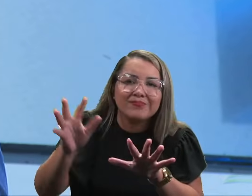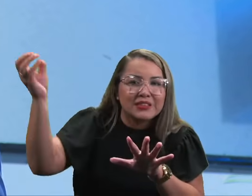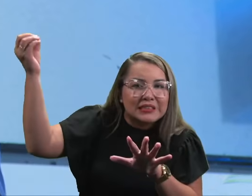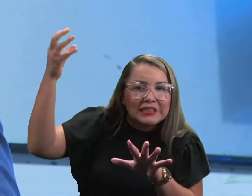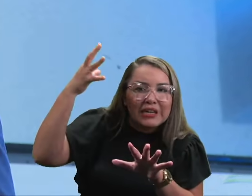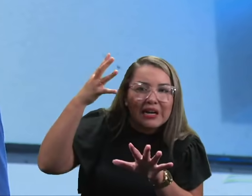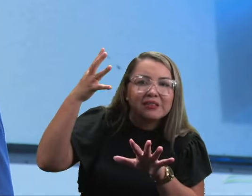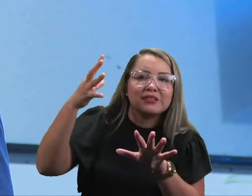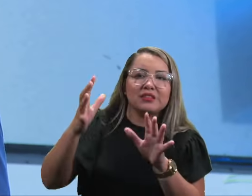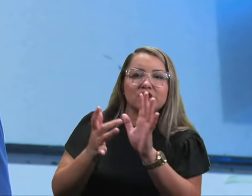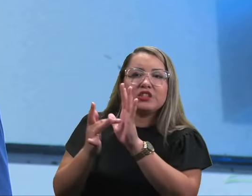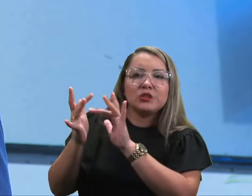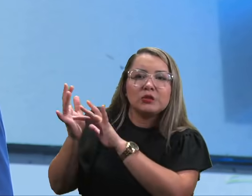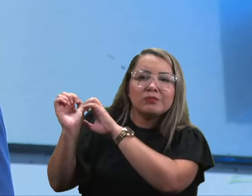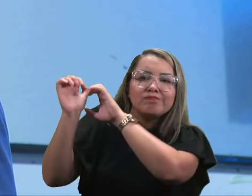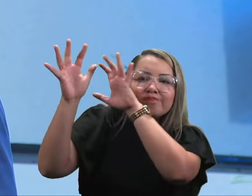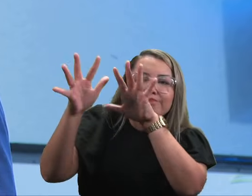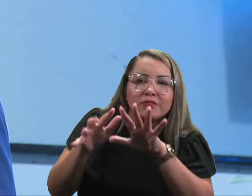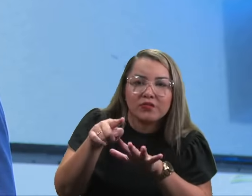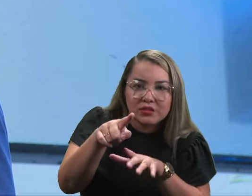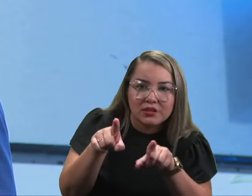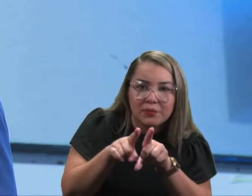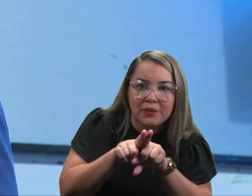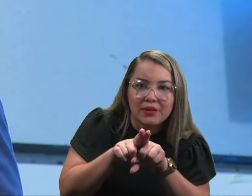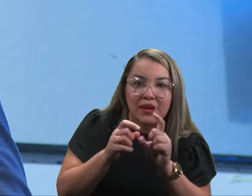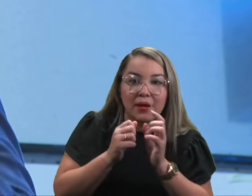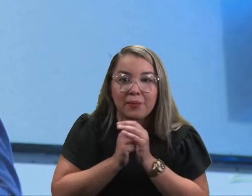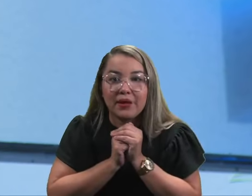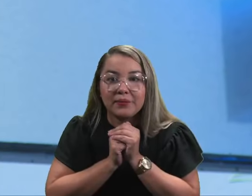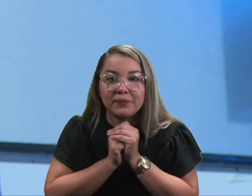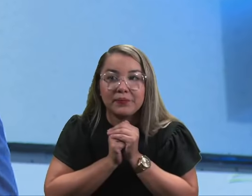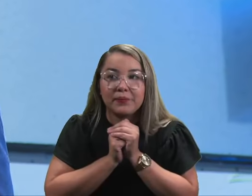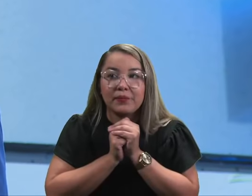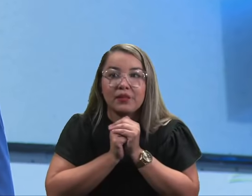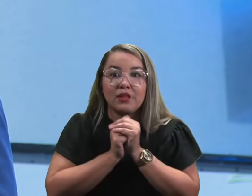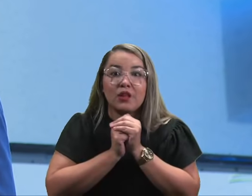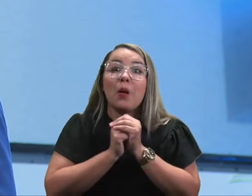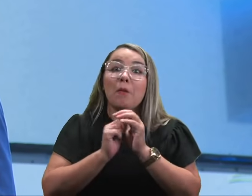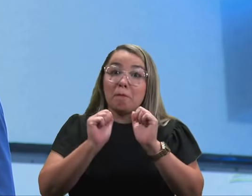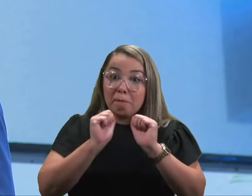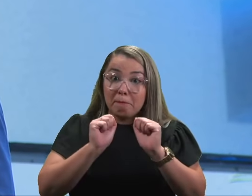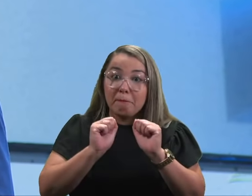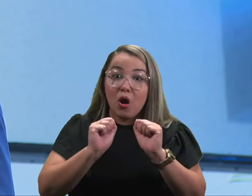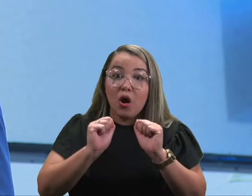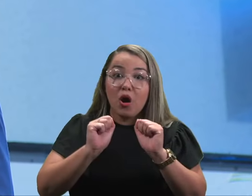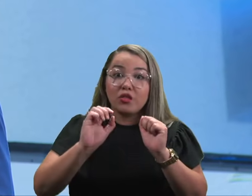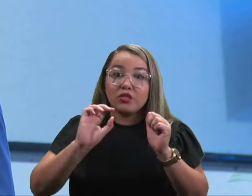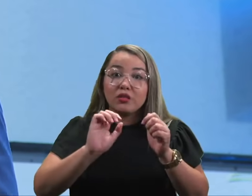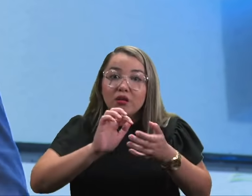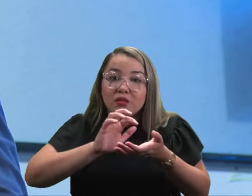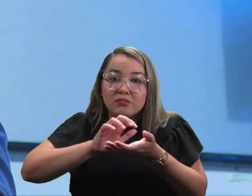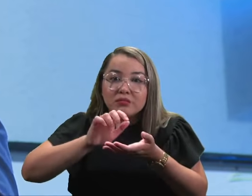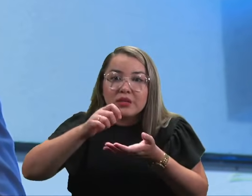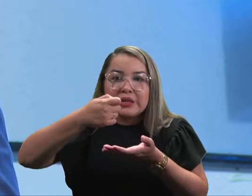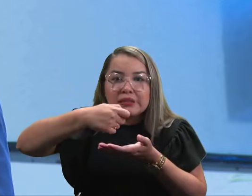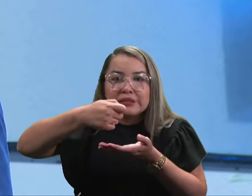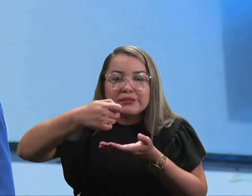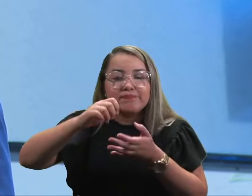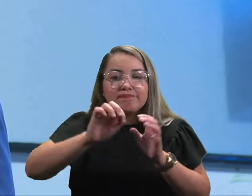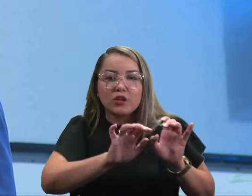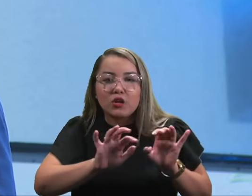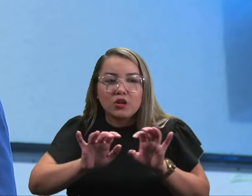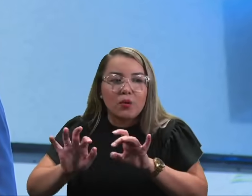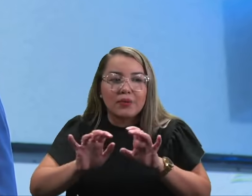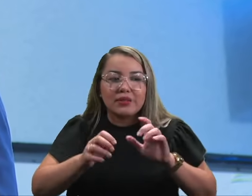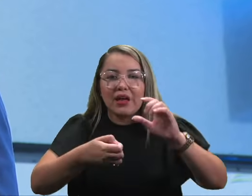seu Espírito, seja contigo aí também. Amém? Coloque aí nos comentários de onde você está falando, em quantos vocês estão